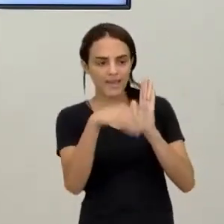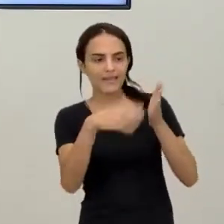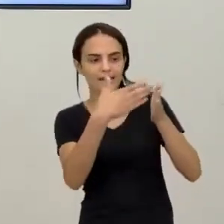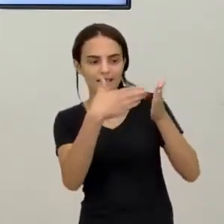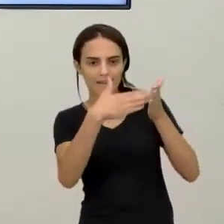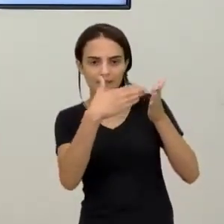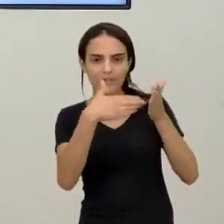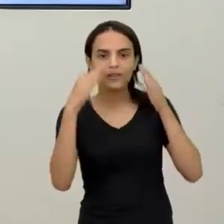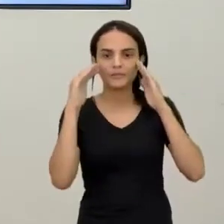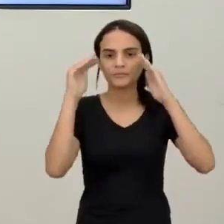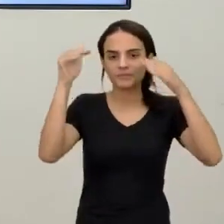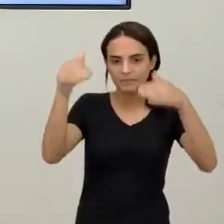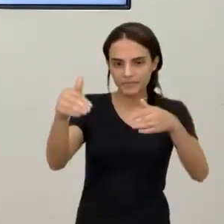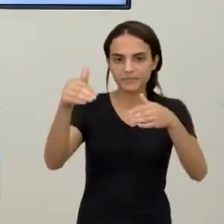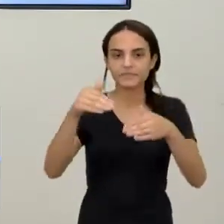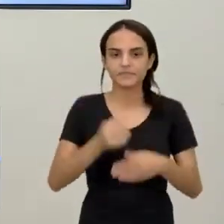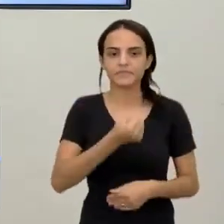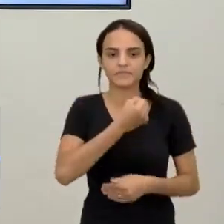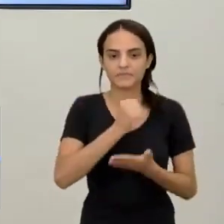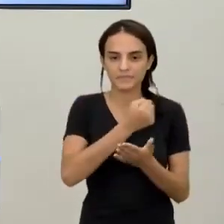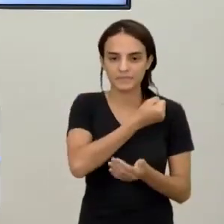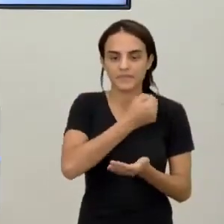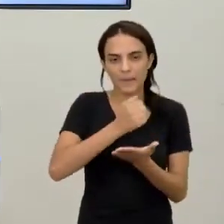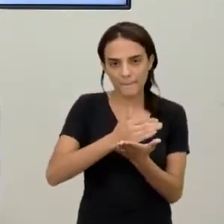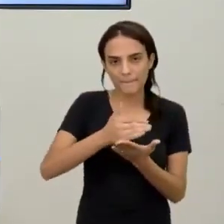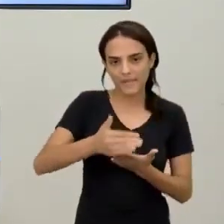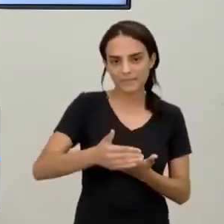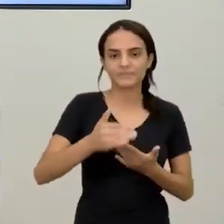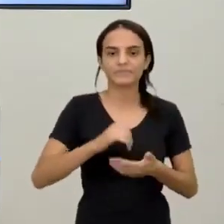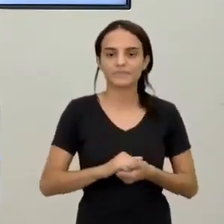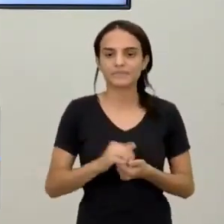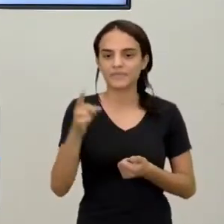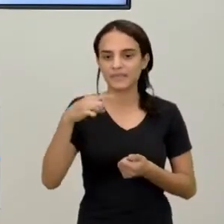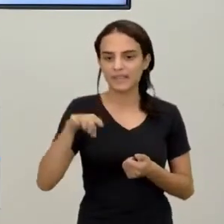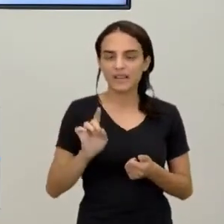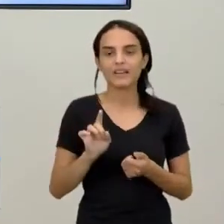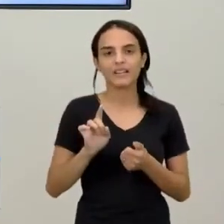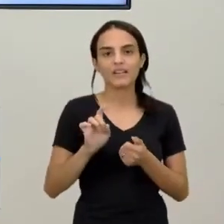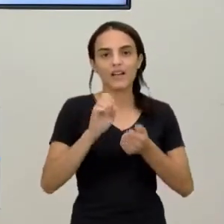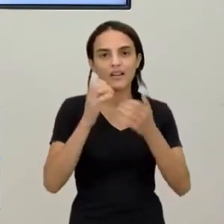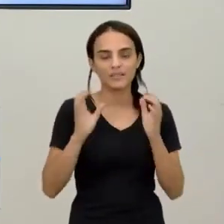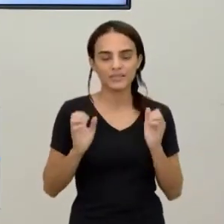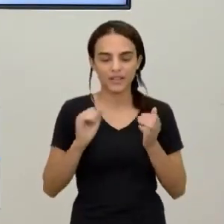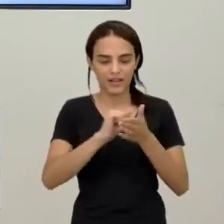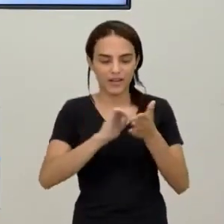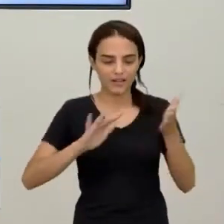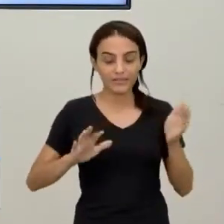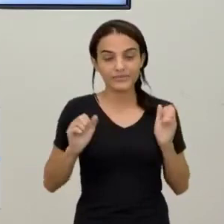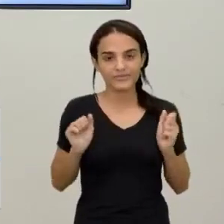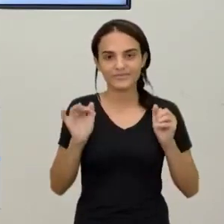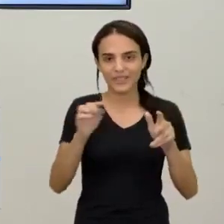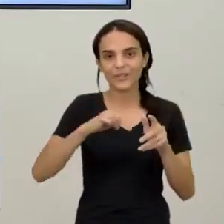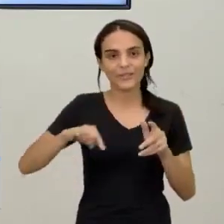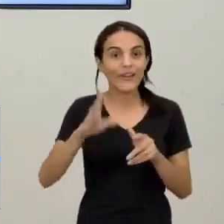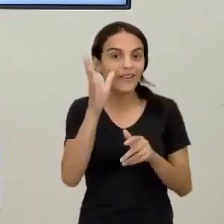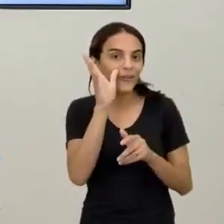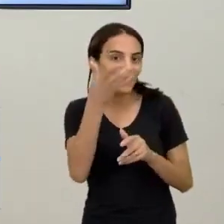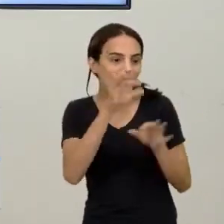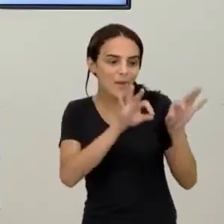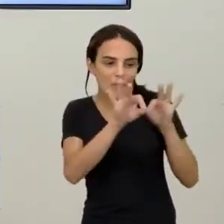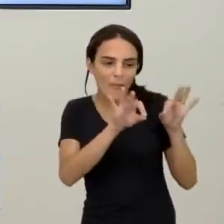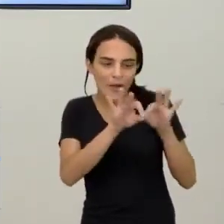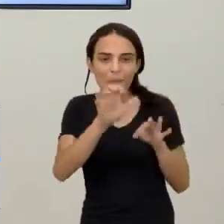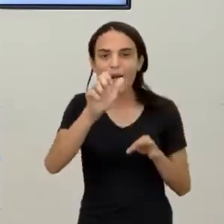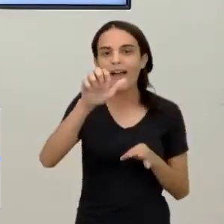especialmente nas séries iniciais, quando a gente começa a estudar as equações. É um tipo de exercício de brincadeira que a gente pode resolver montando uma